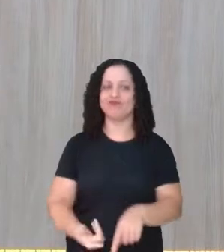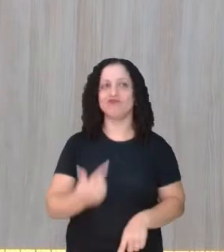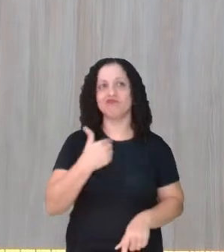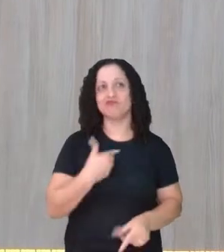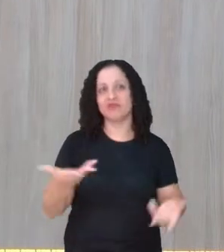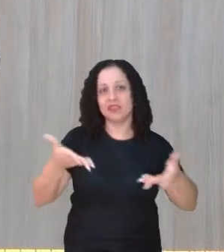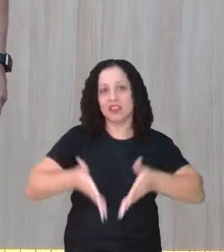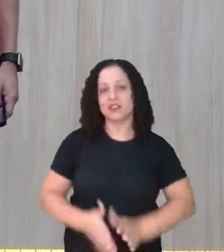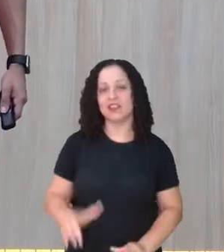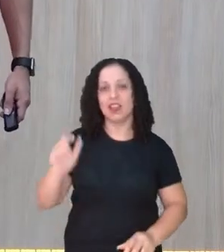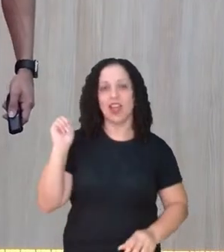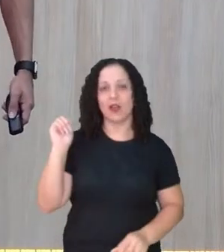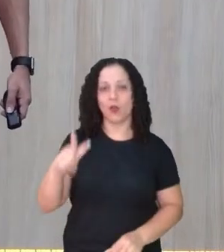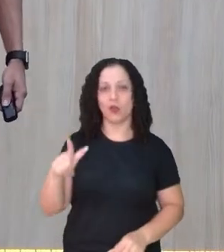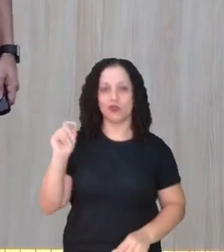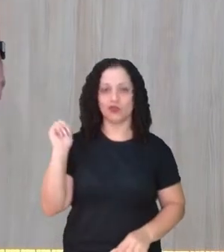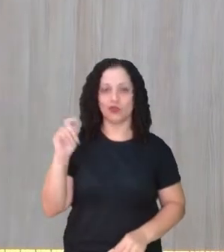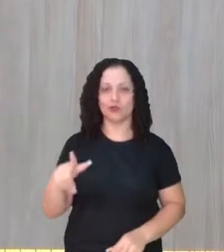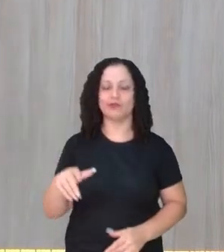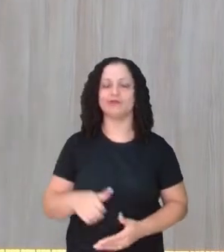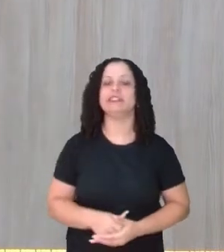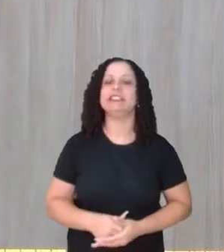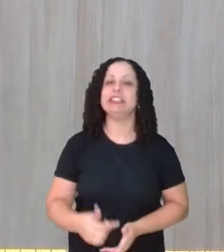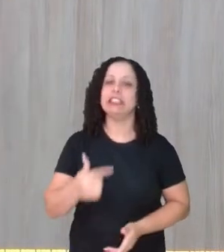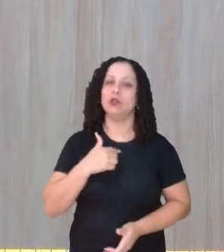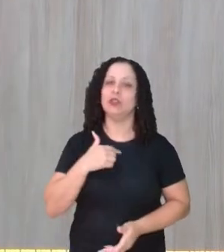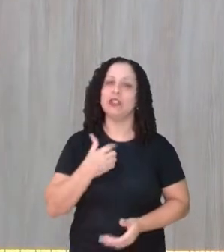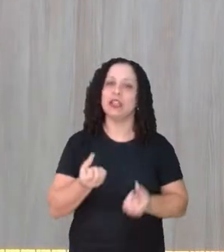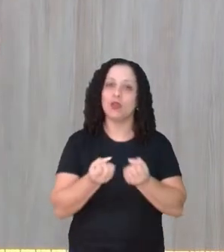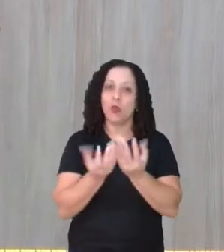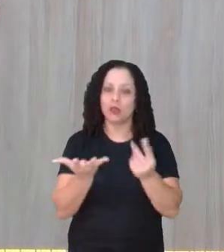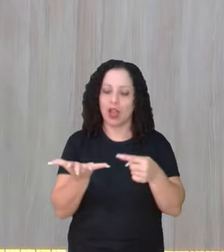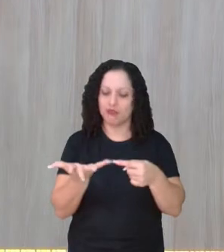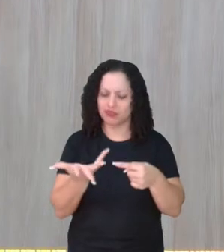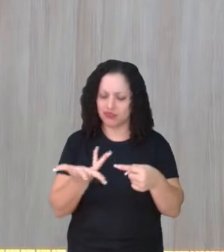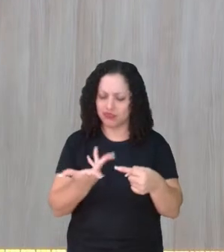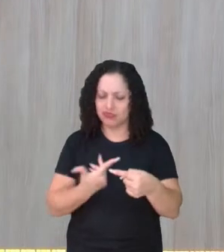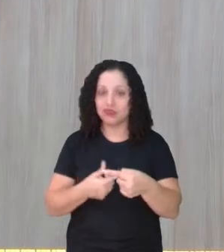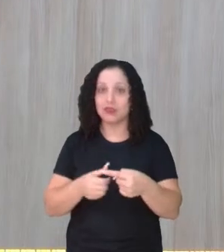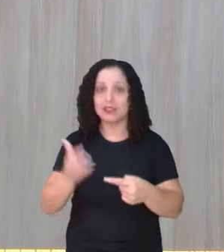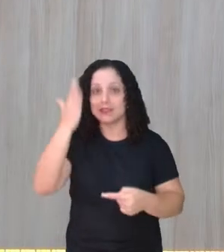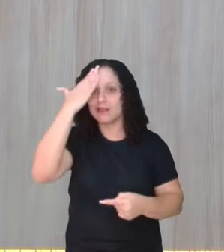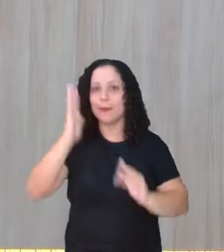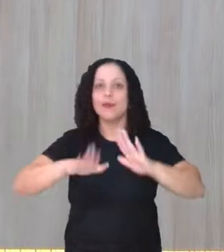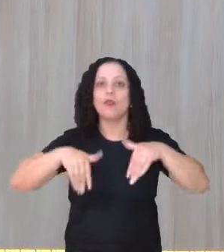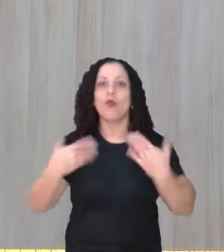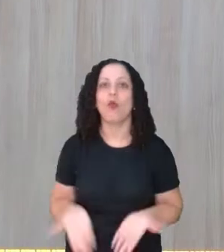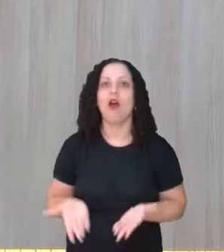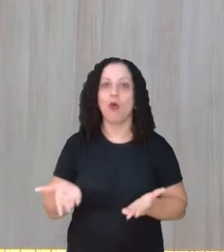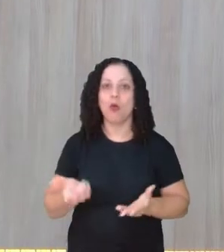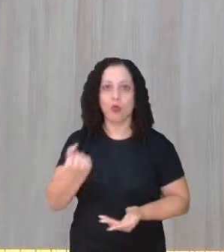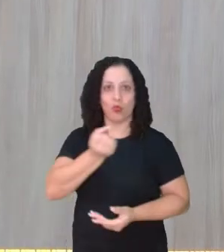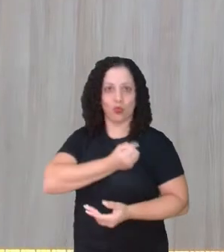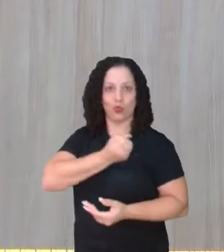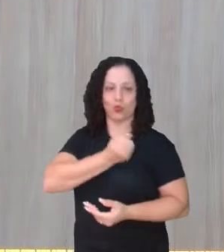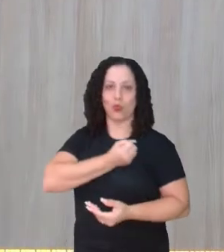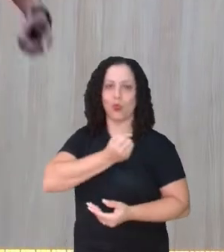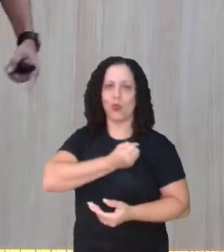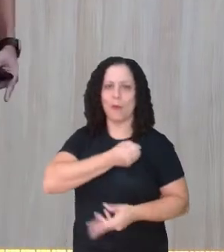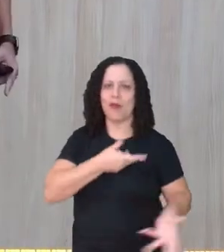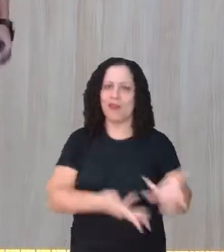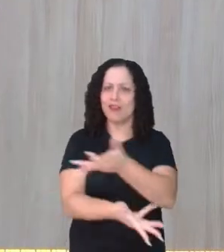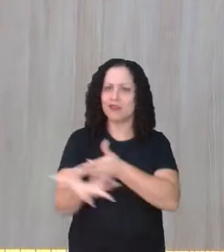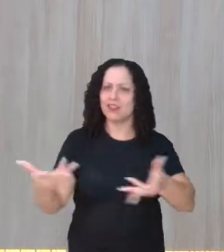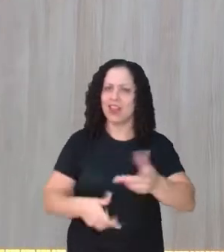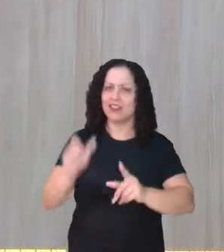em agosto. Pronto, eu tinha que contar no dedo para saber qual era o número referente